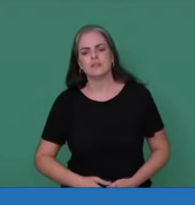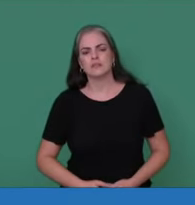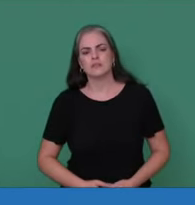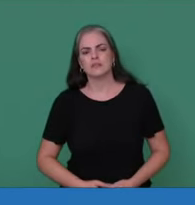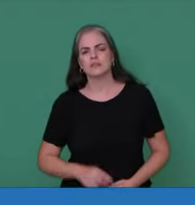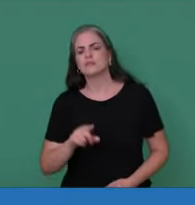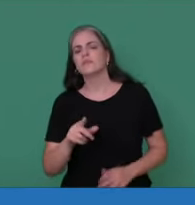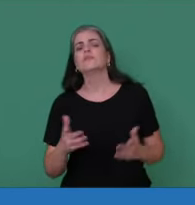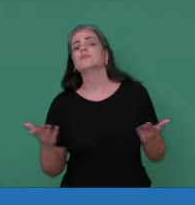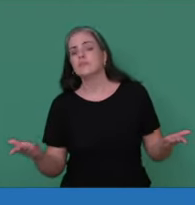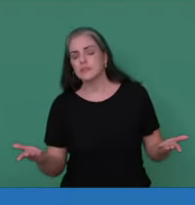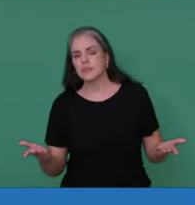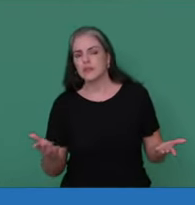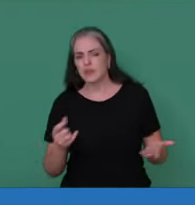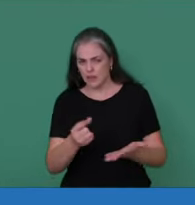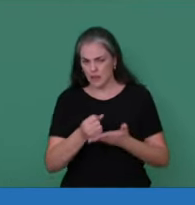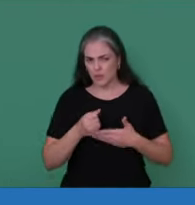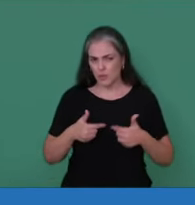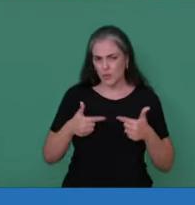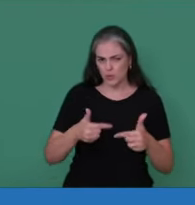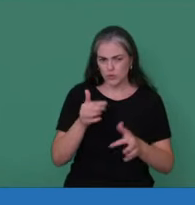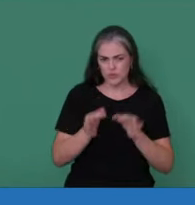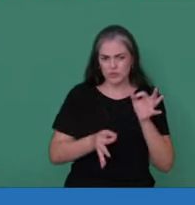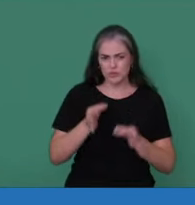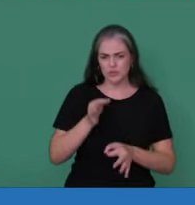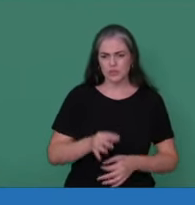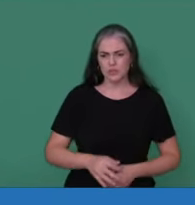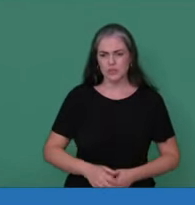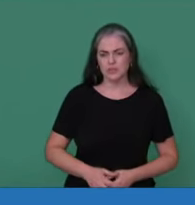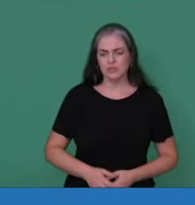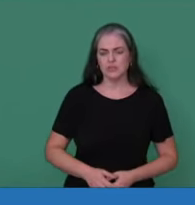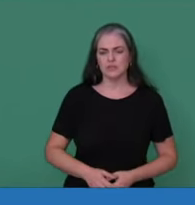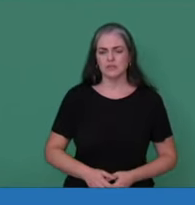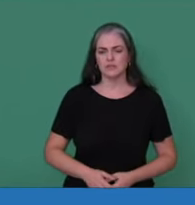você apoia a luta por justiça?